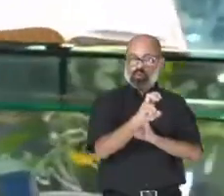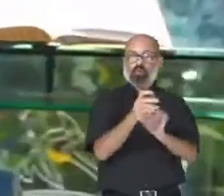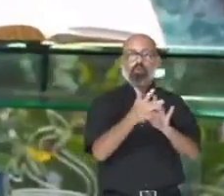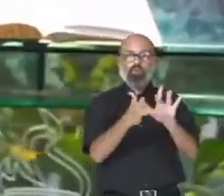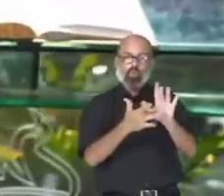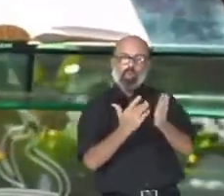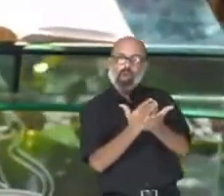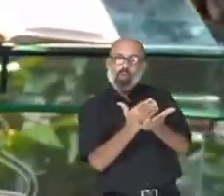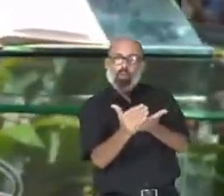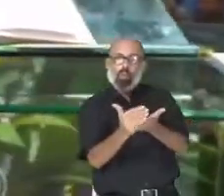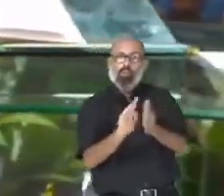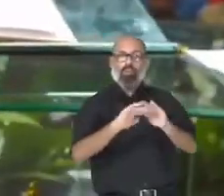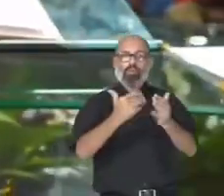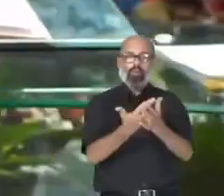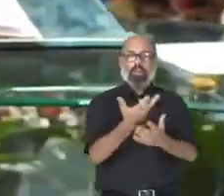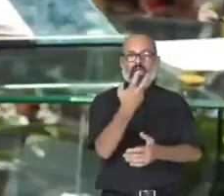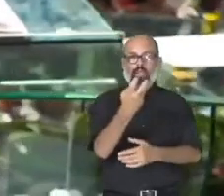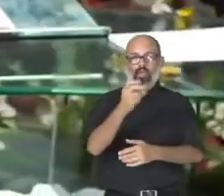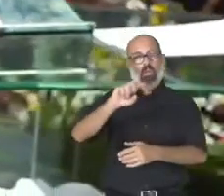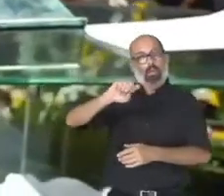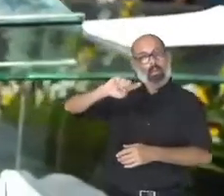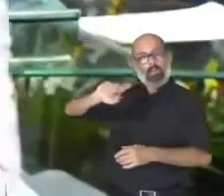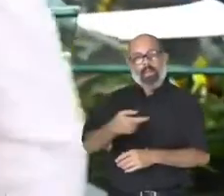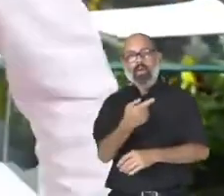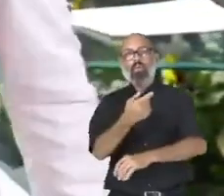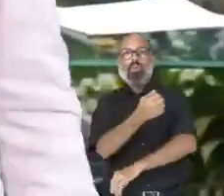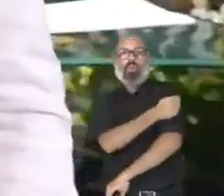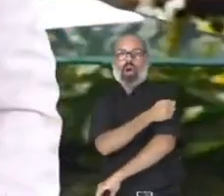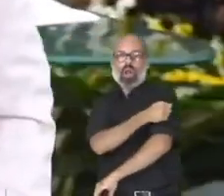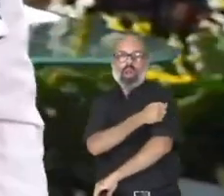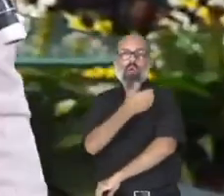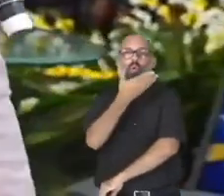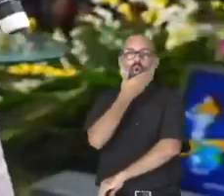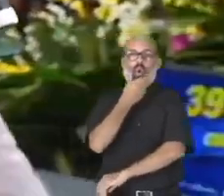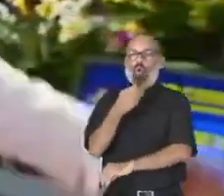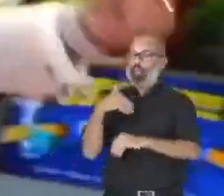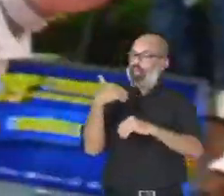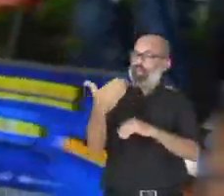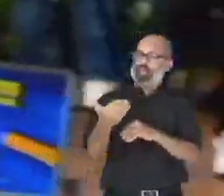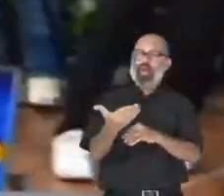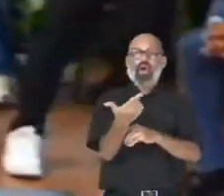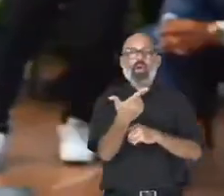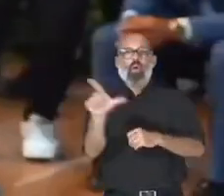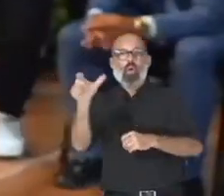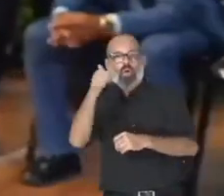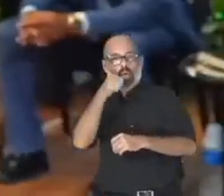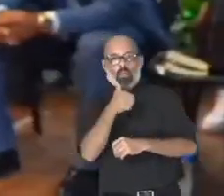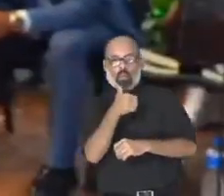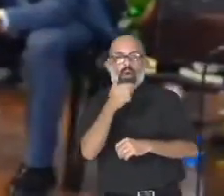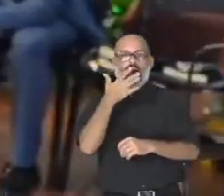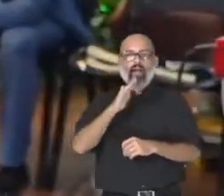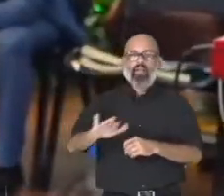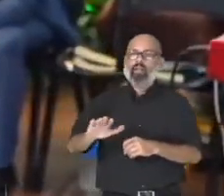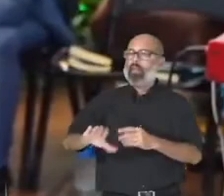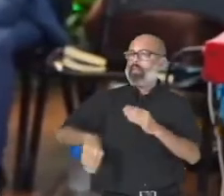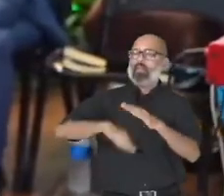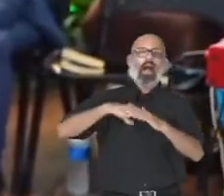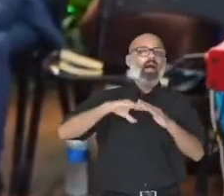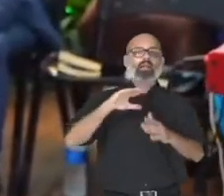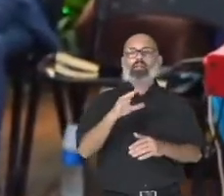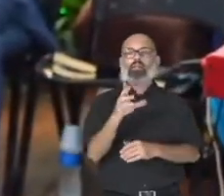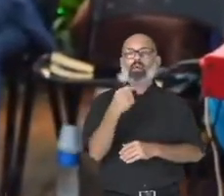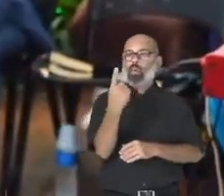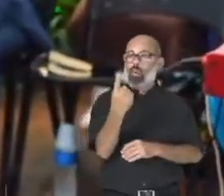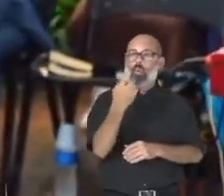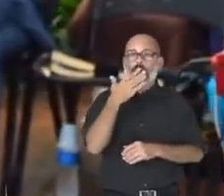escola. Ele tem 5 mil alunos homens sentados na sua frente, fora as mulheres e as crianças. Se cada homem e uma mulher